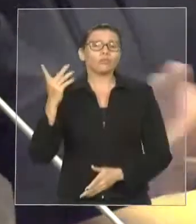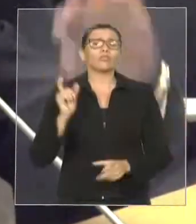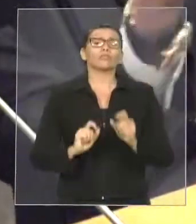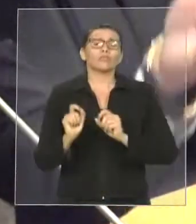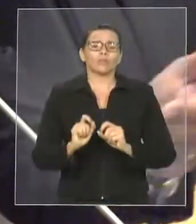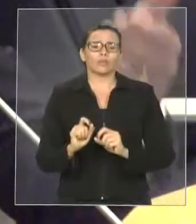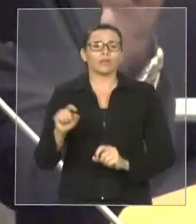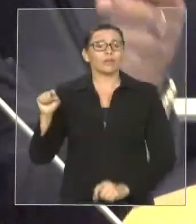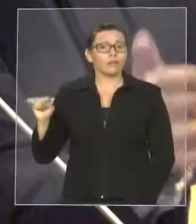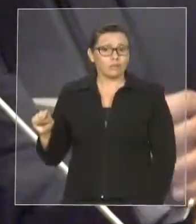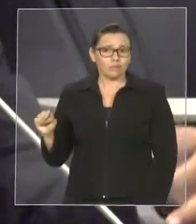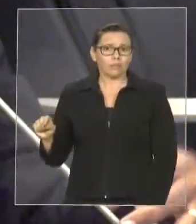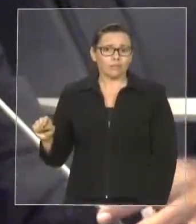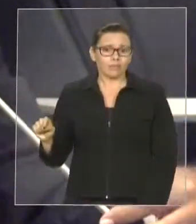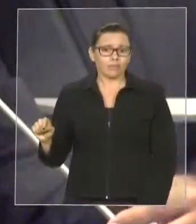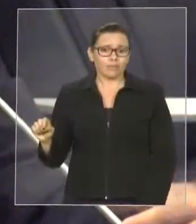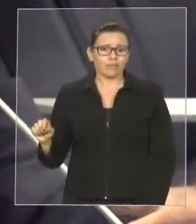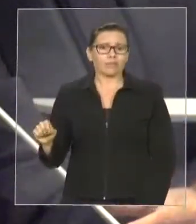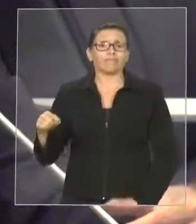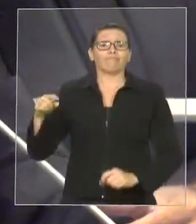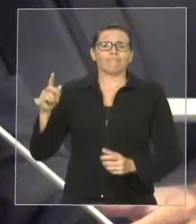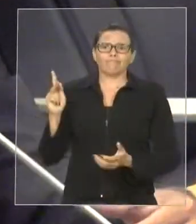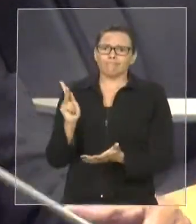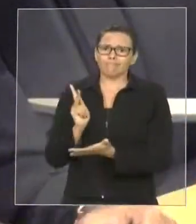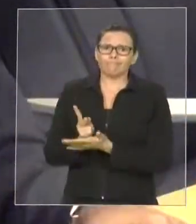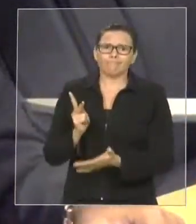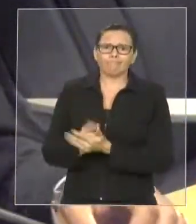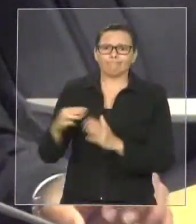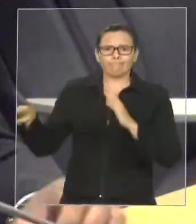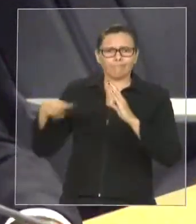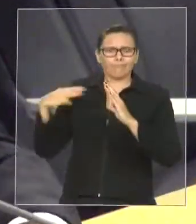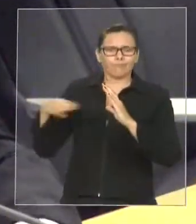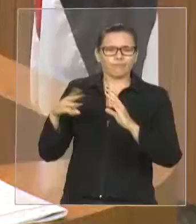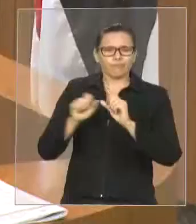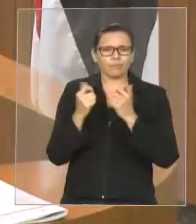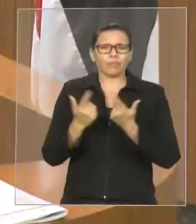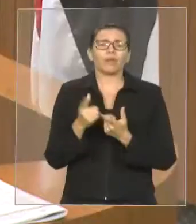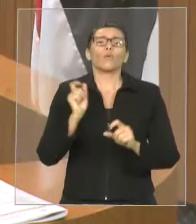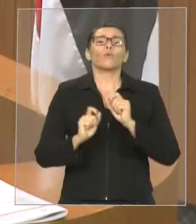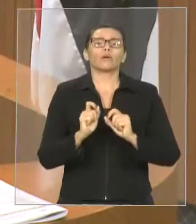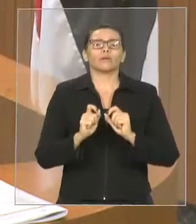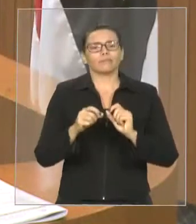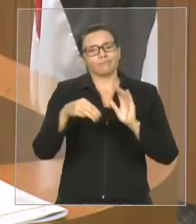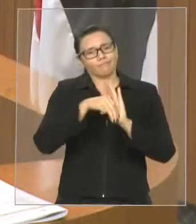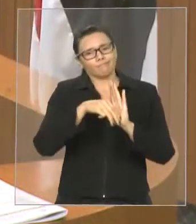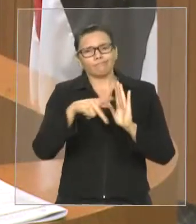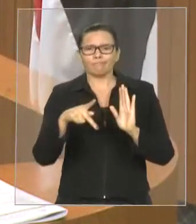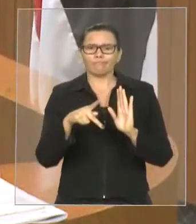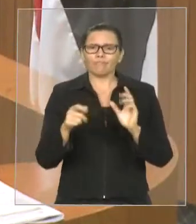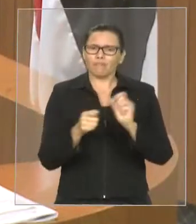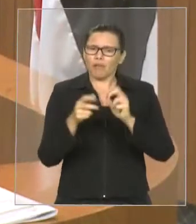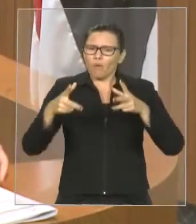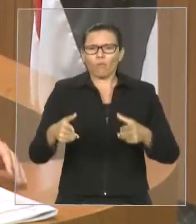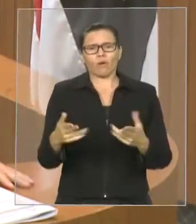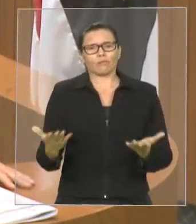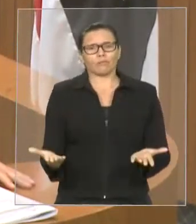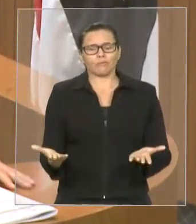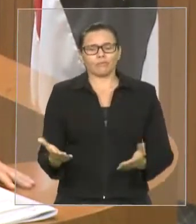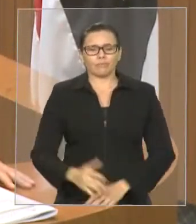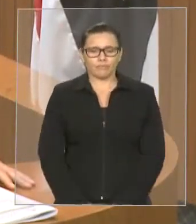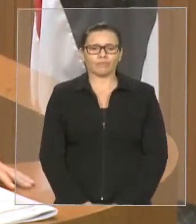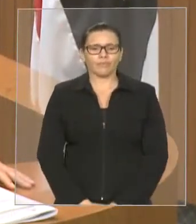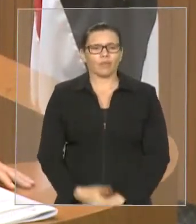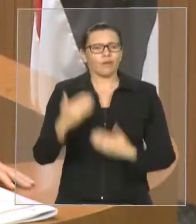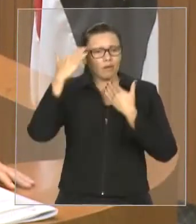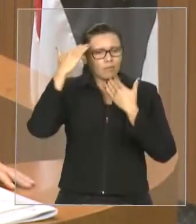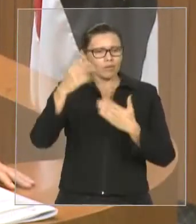professor, mentor das medidas provisórias. Muito obrigado. Agradeço a parte do deputado Edilásio. Lembrando, deputado Edilásio, que